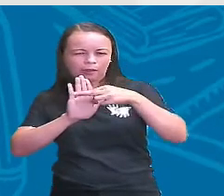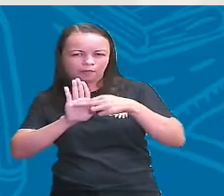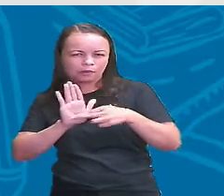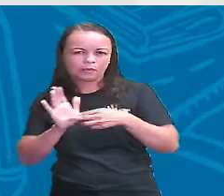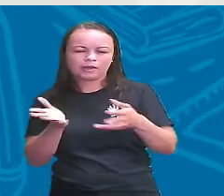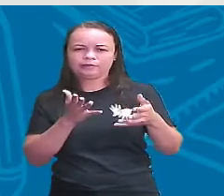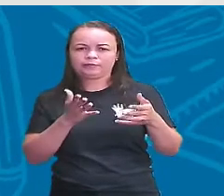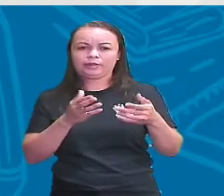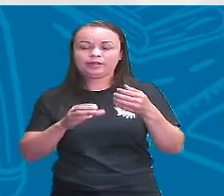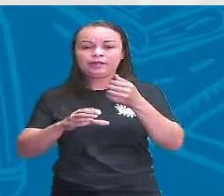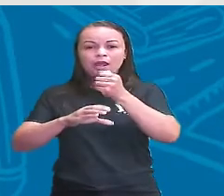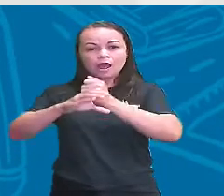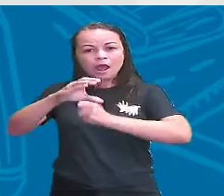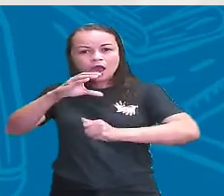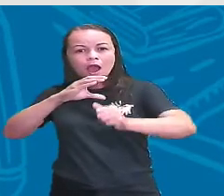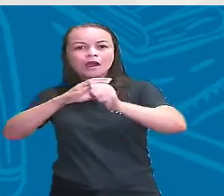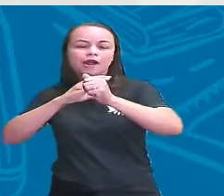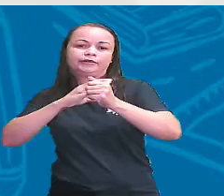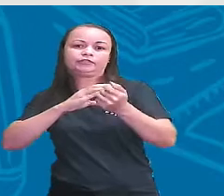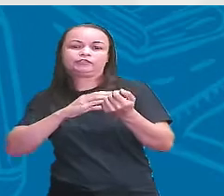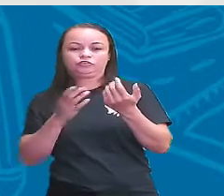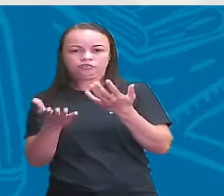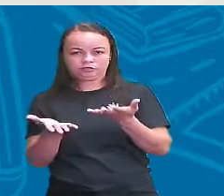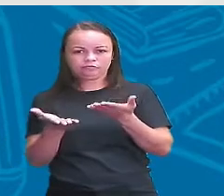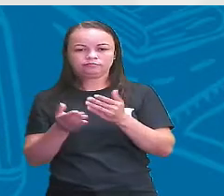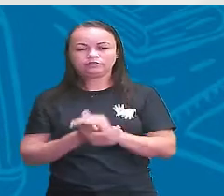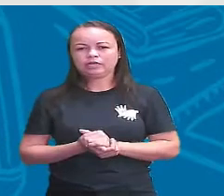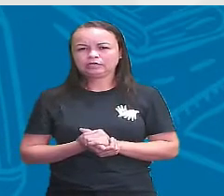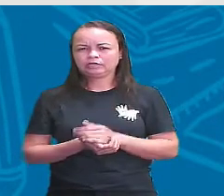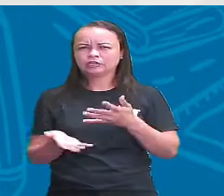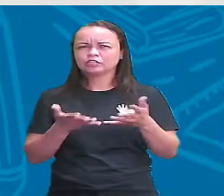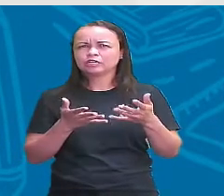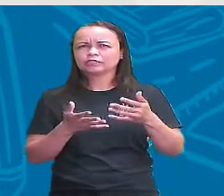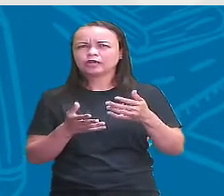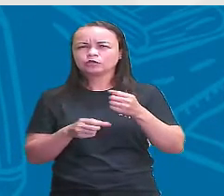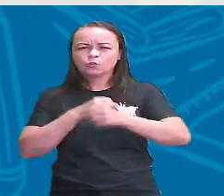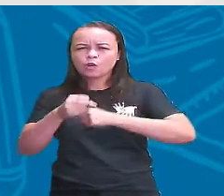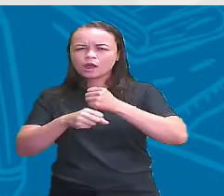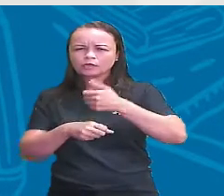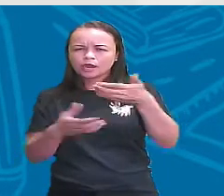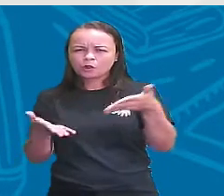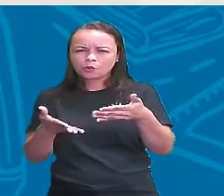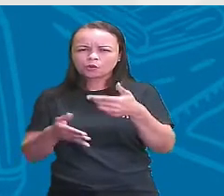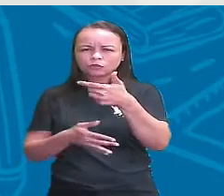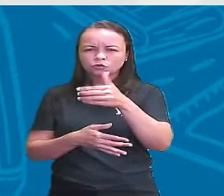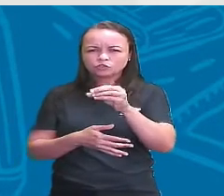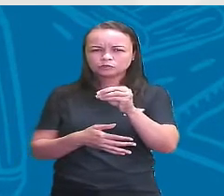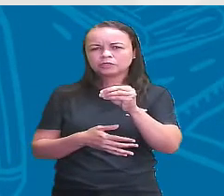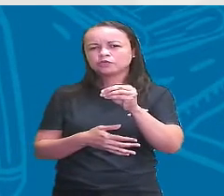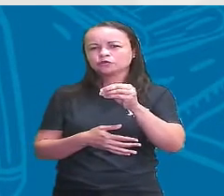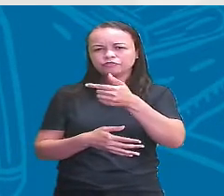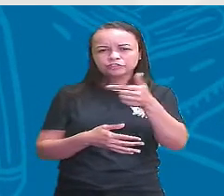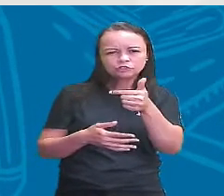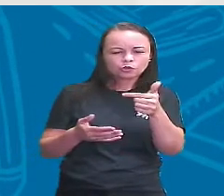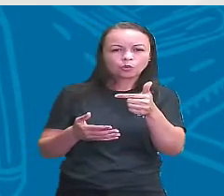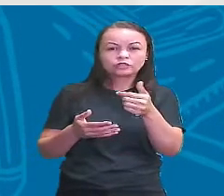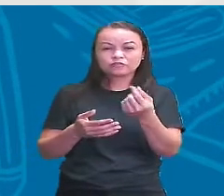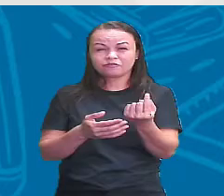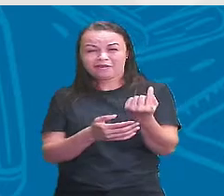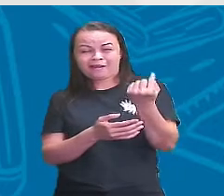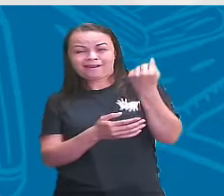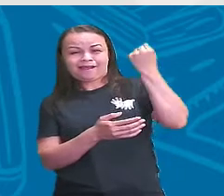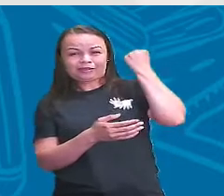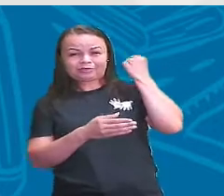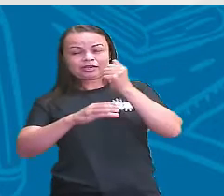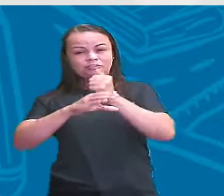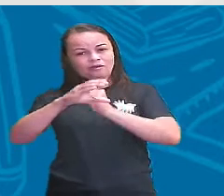tempo, porque a gente está em 2022, e aí era o século XV, bem antes de Cristo, tá? Dando origem